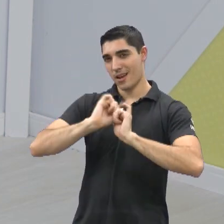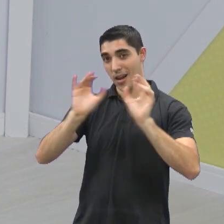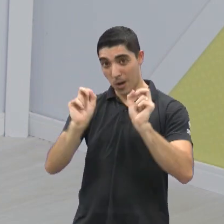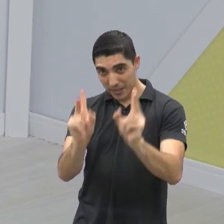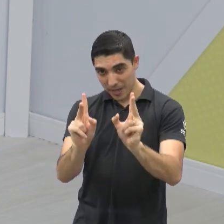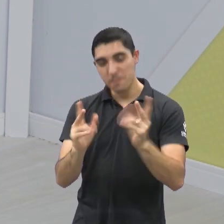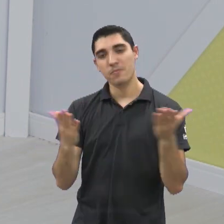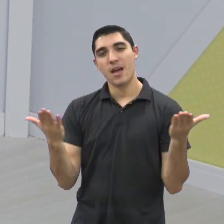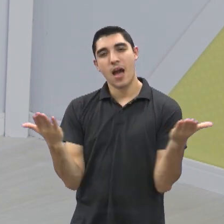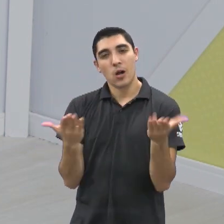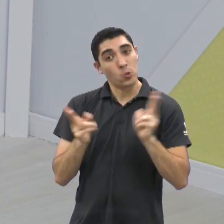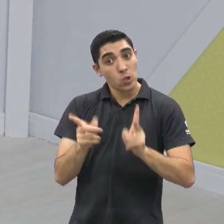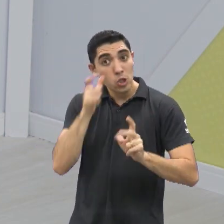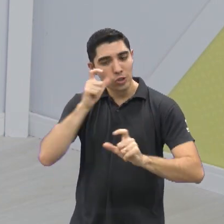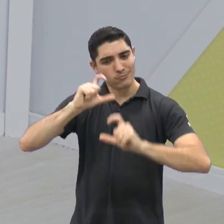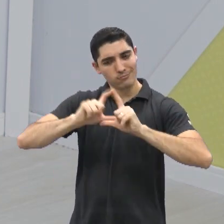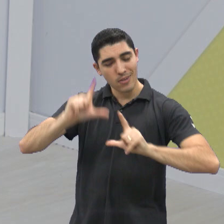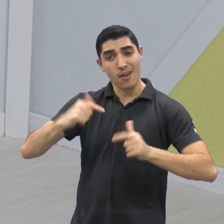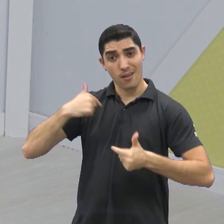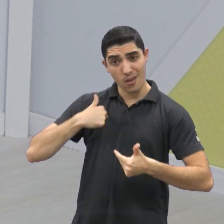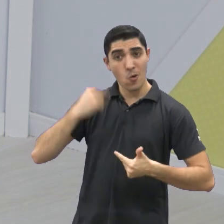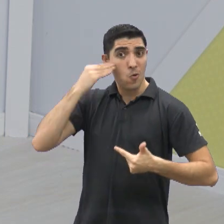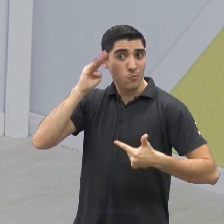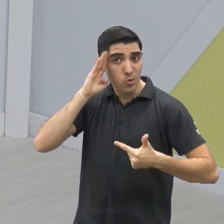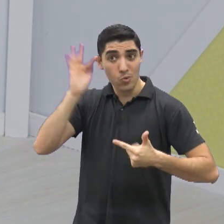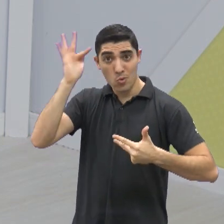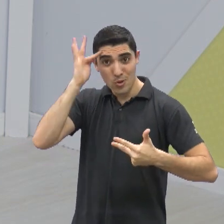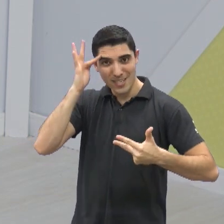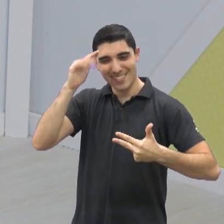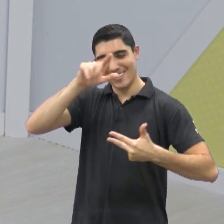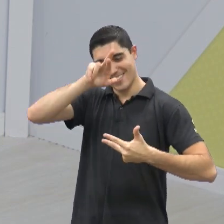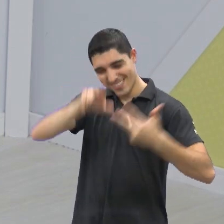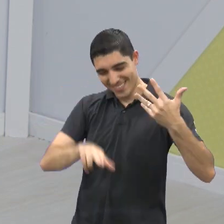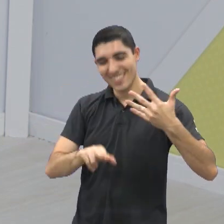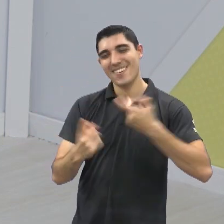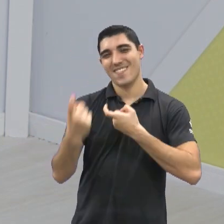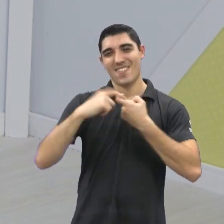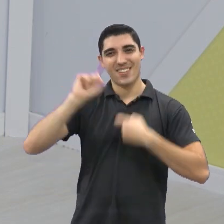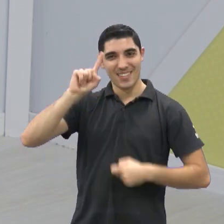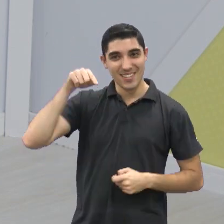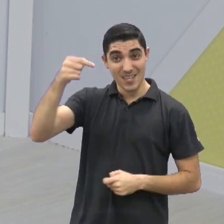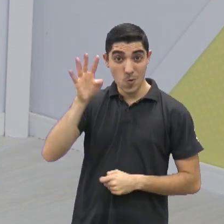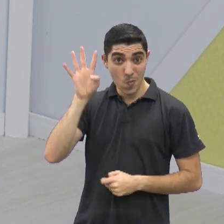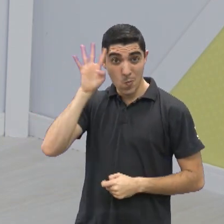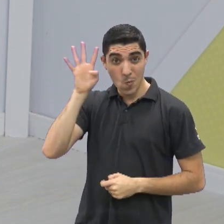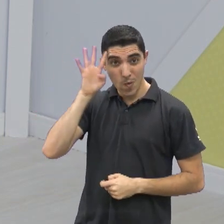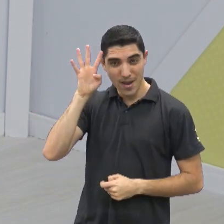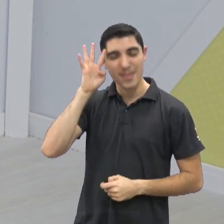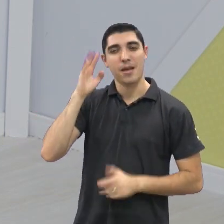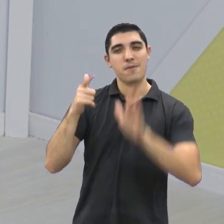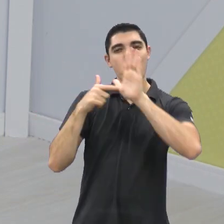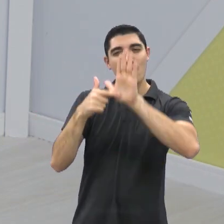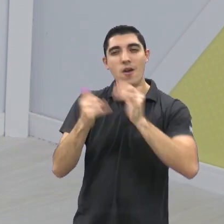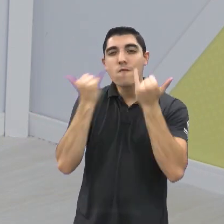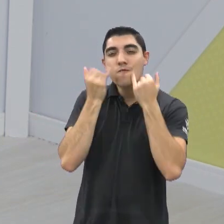com a programação da TV Câmara. Eu, Brunão e Luizão Colorido, volta na próxima quarta-feira com tudo do esporte